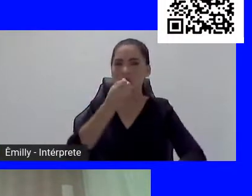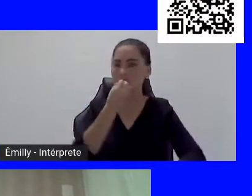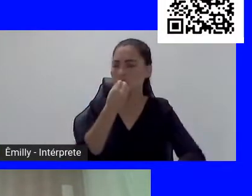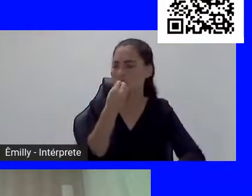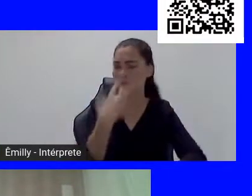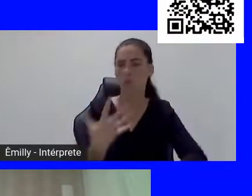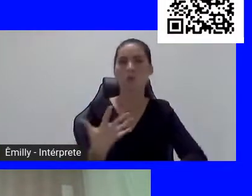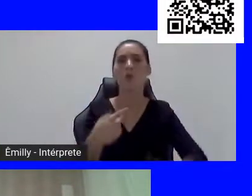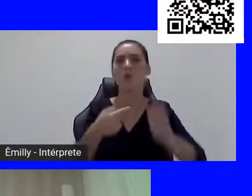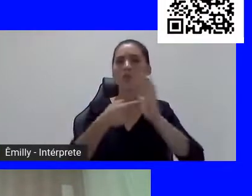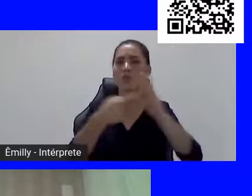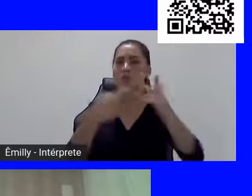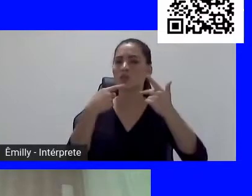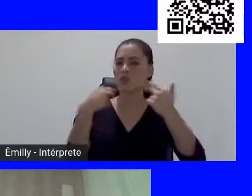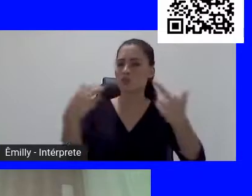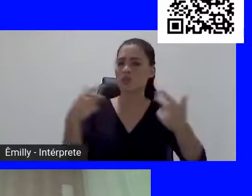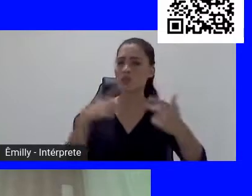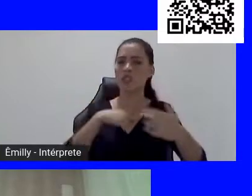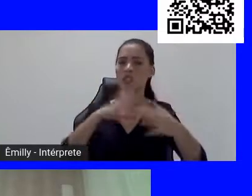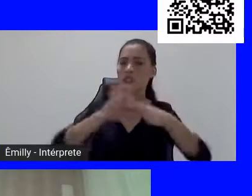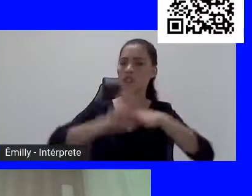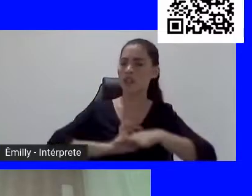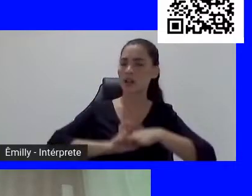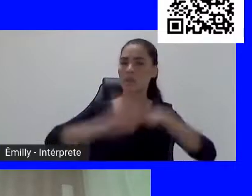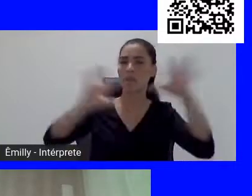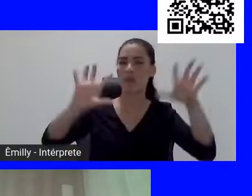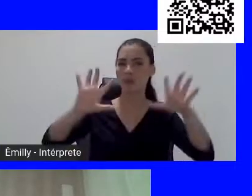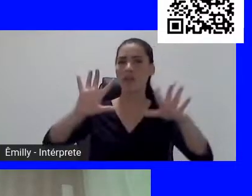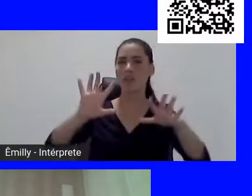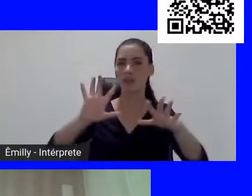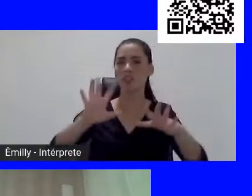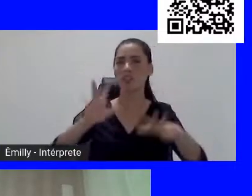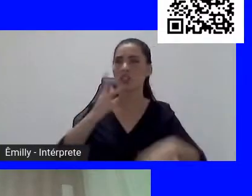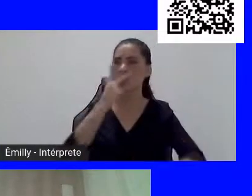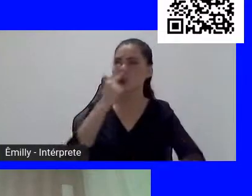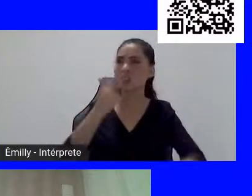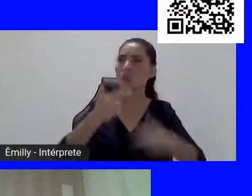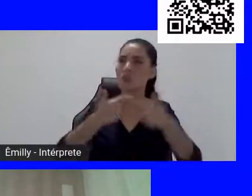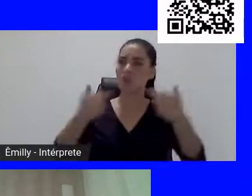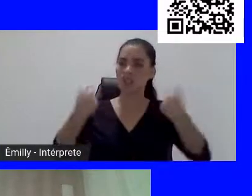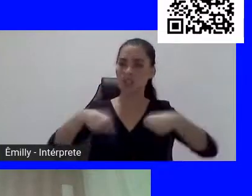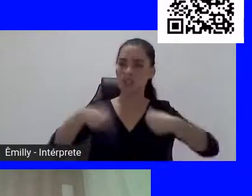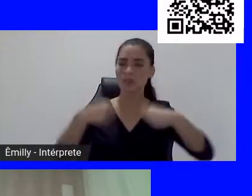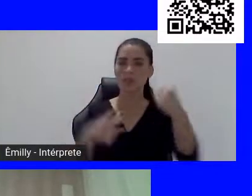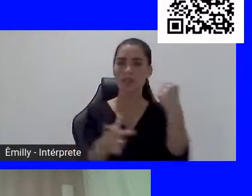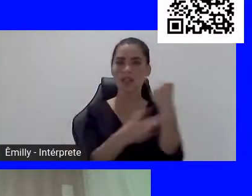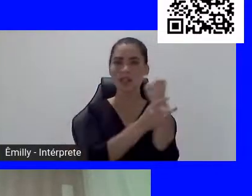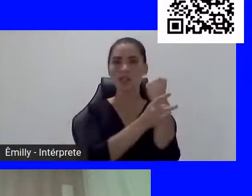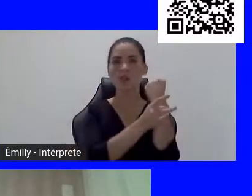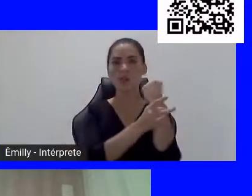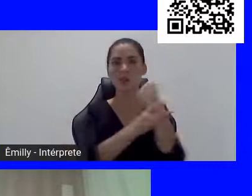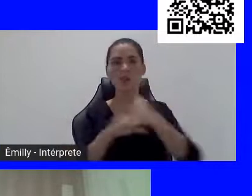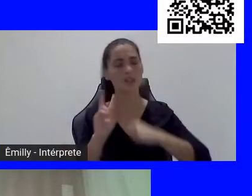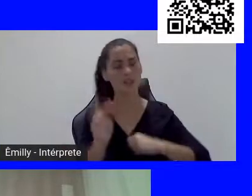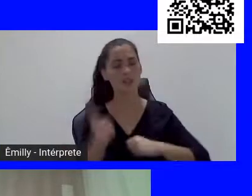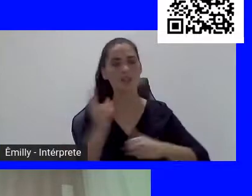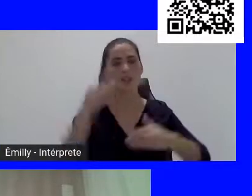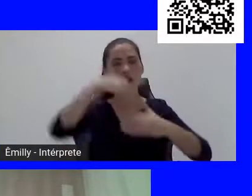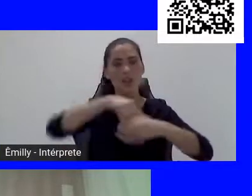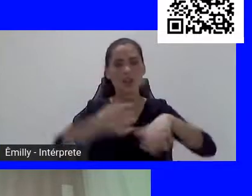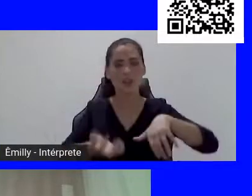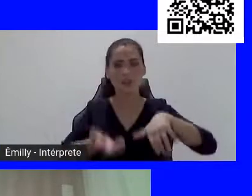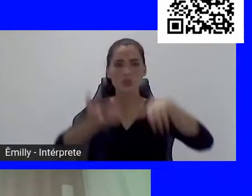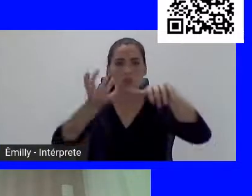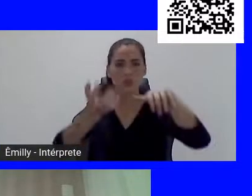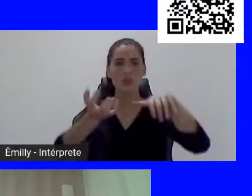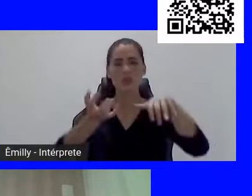com a liberdade que a imprensa tem, e essa é uma coisa que precisamos assegurar, que está sempre dentro do Congresso Nacional, enaltecendo o